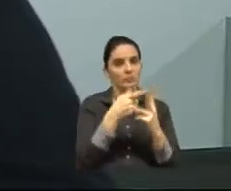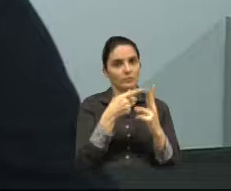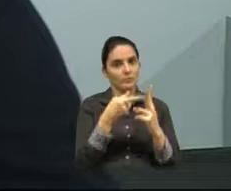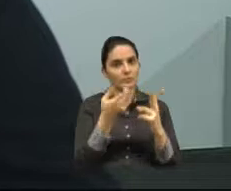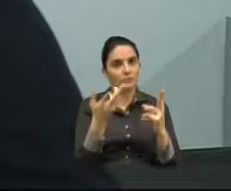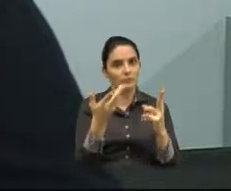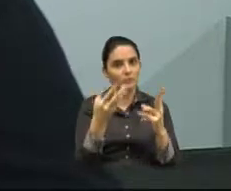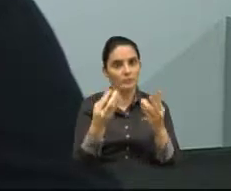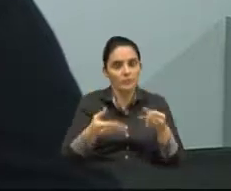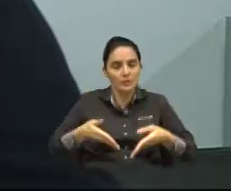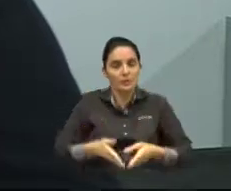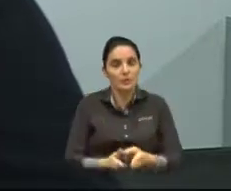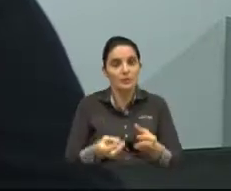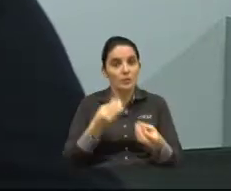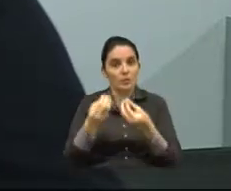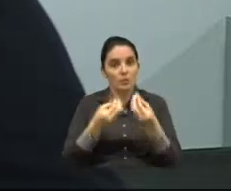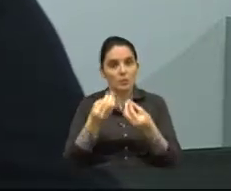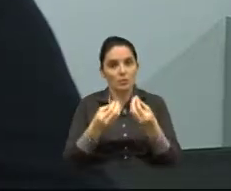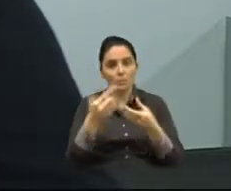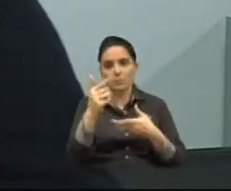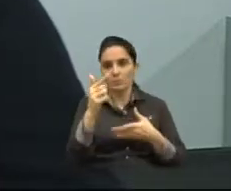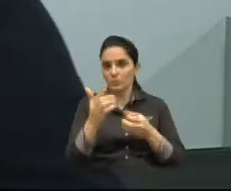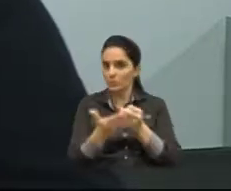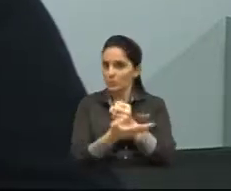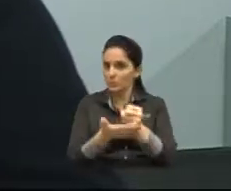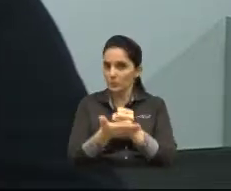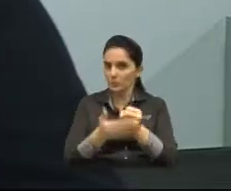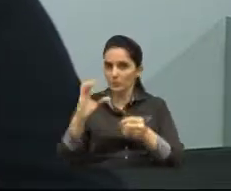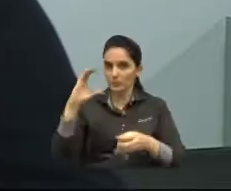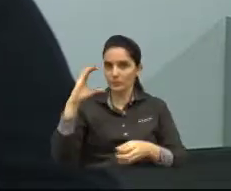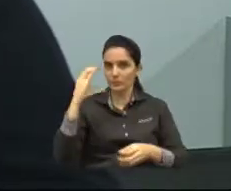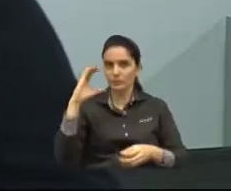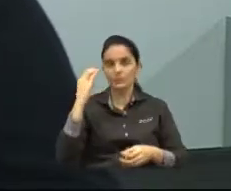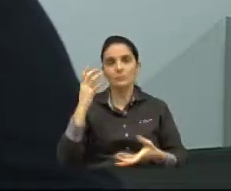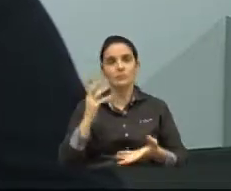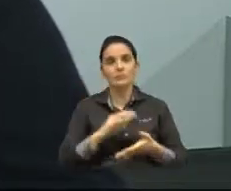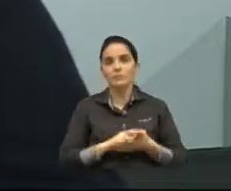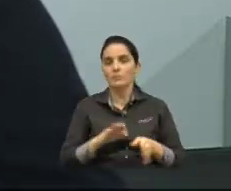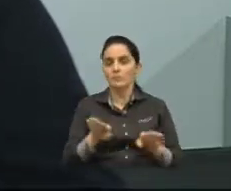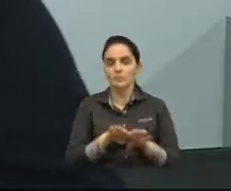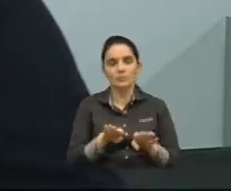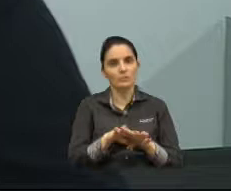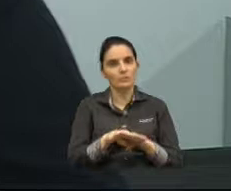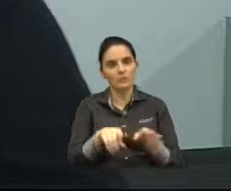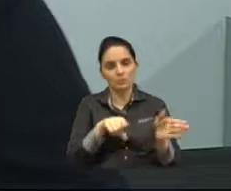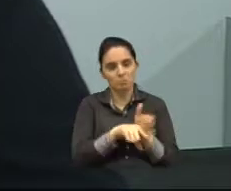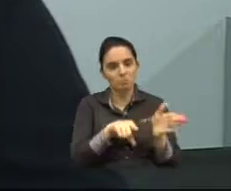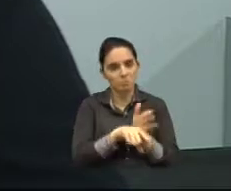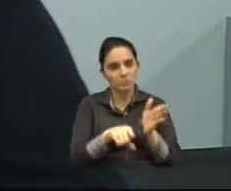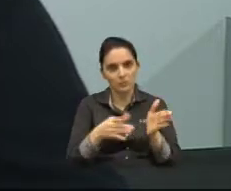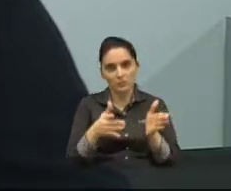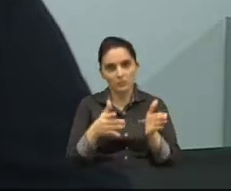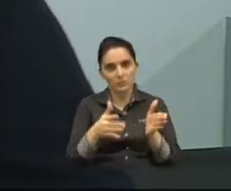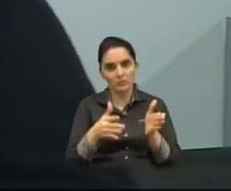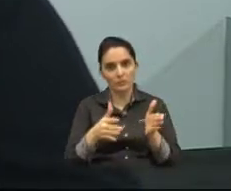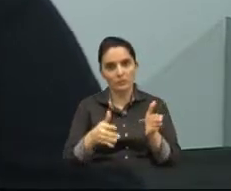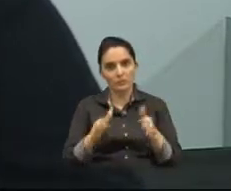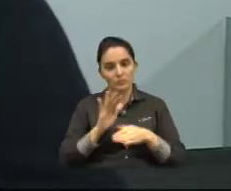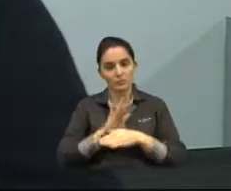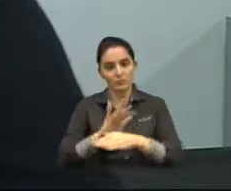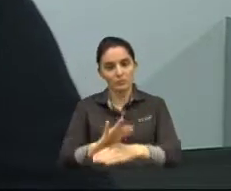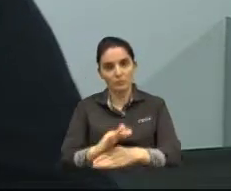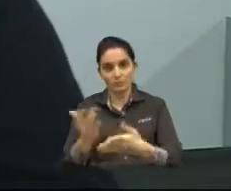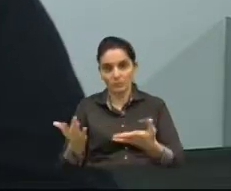que, além de não possuir base científica, não foi feita a análise da sua aplicação no tempo e no